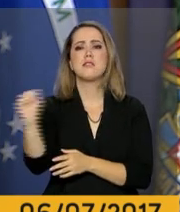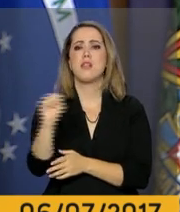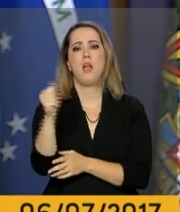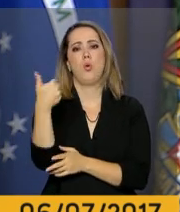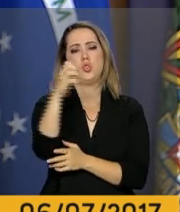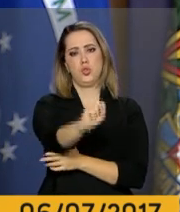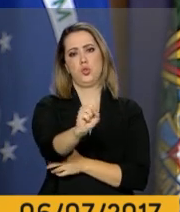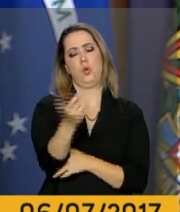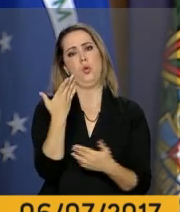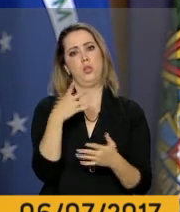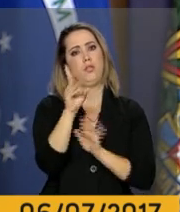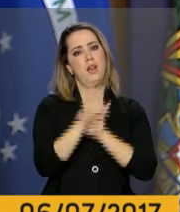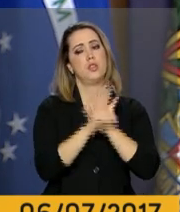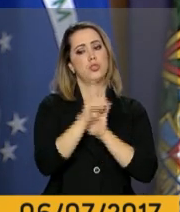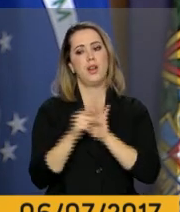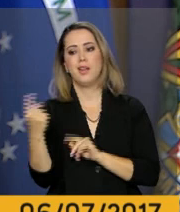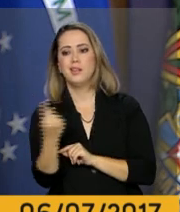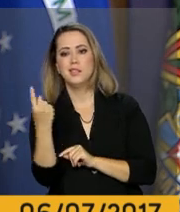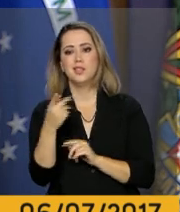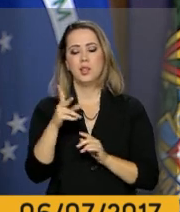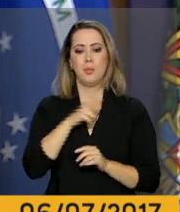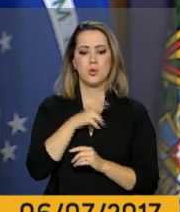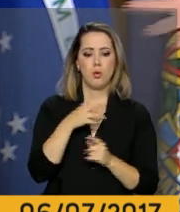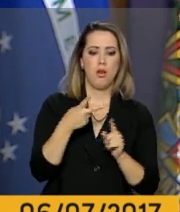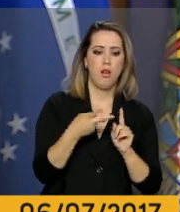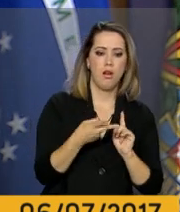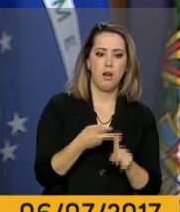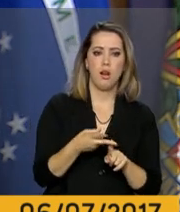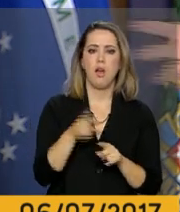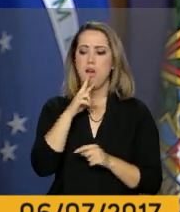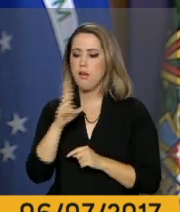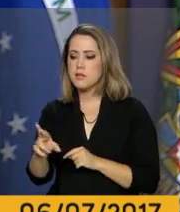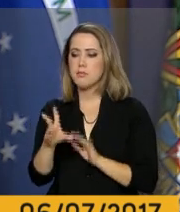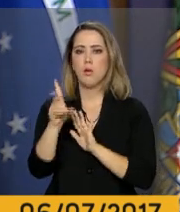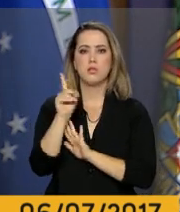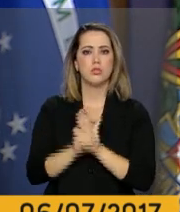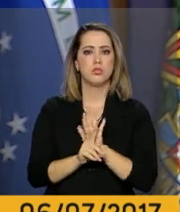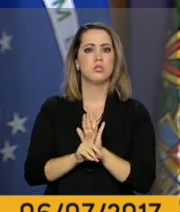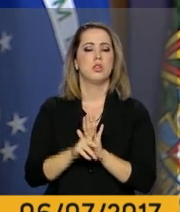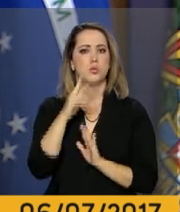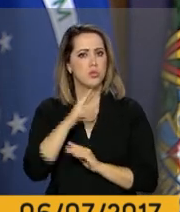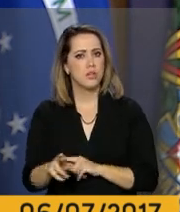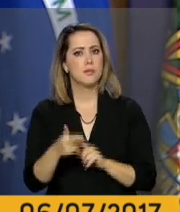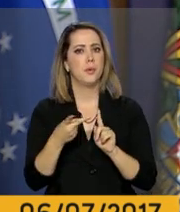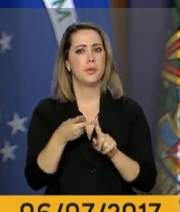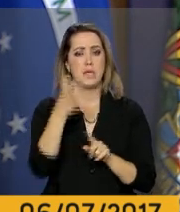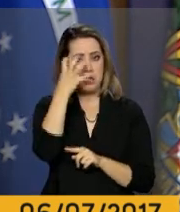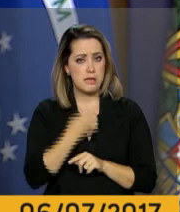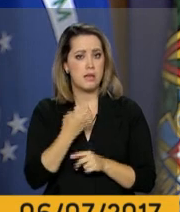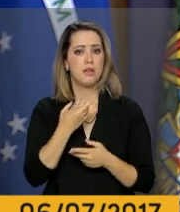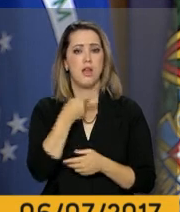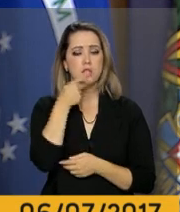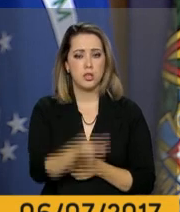relativos aos direitos individuais o contraditório ea ampla defesa a seriedade nas falas